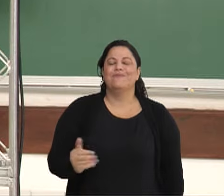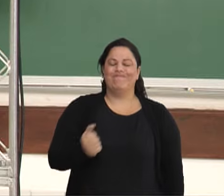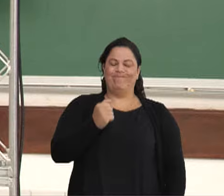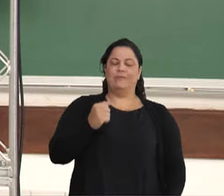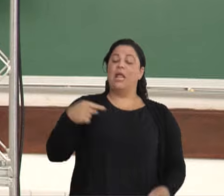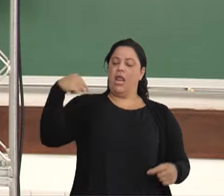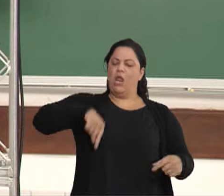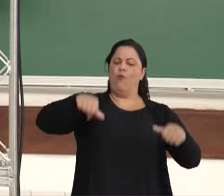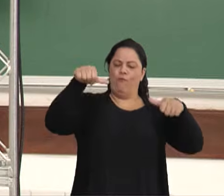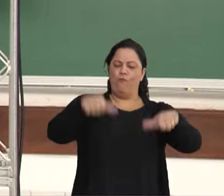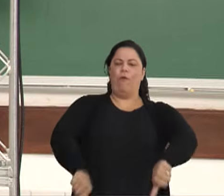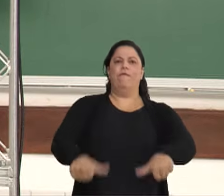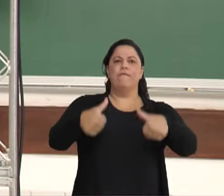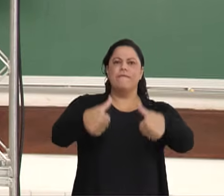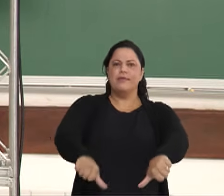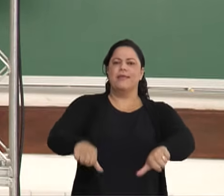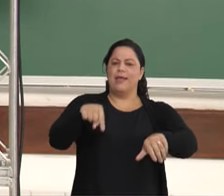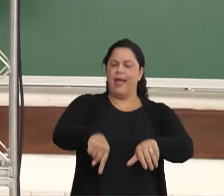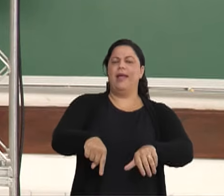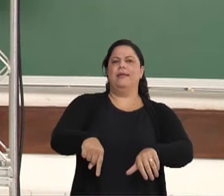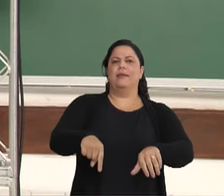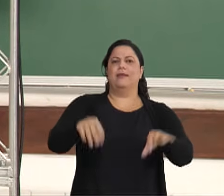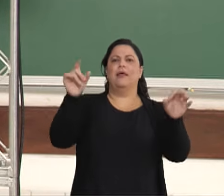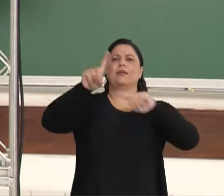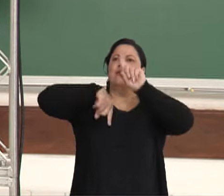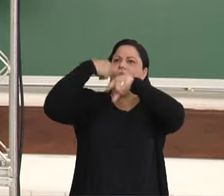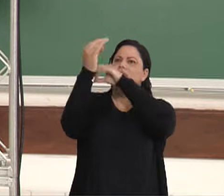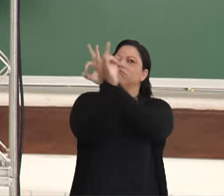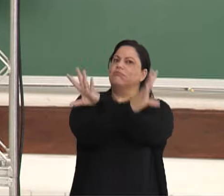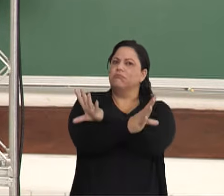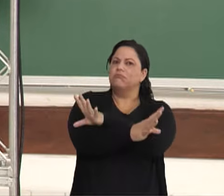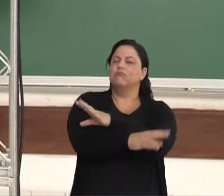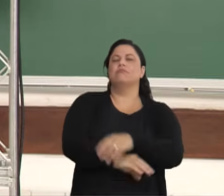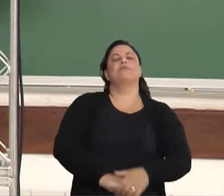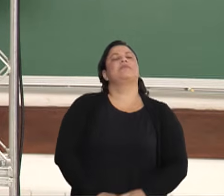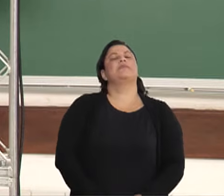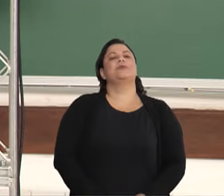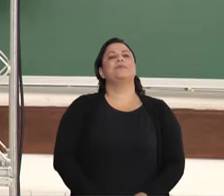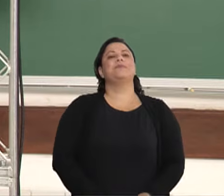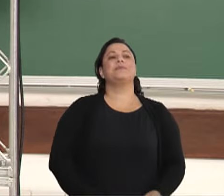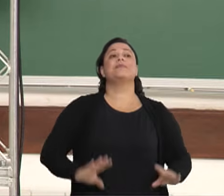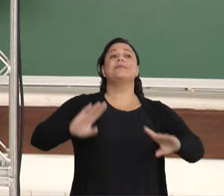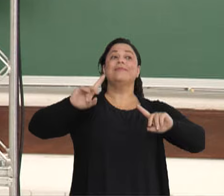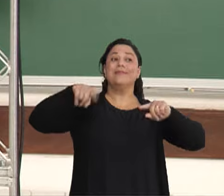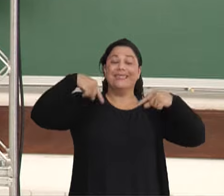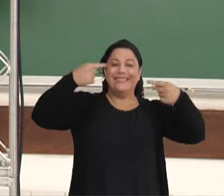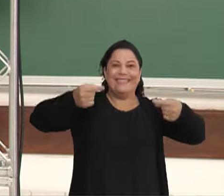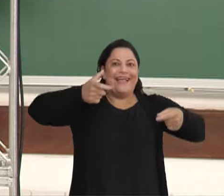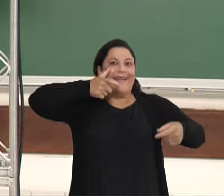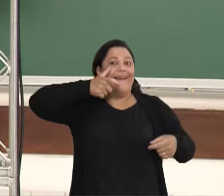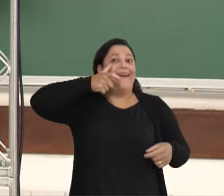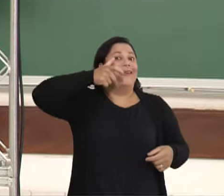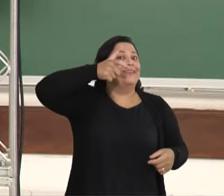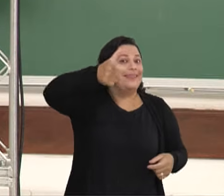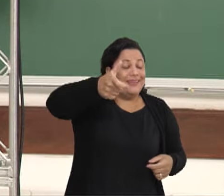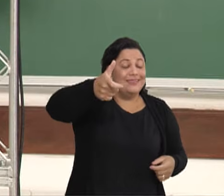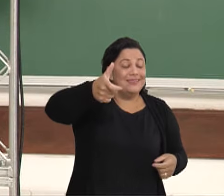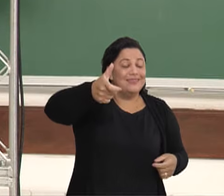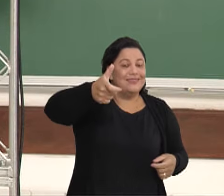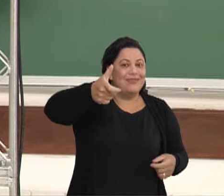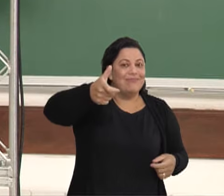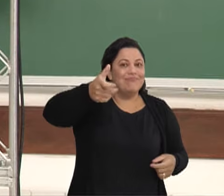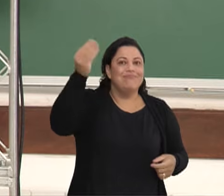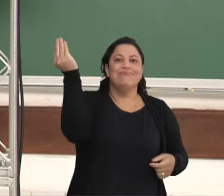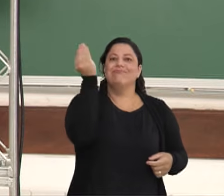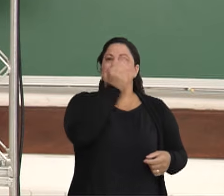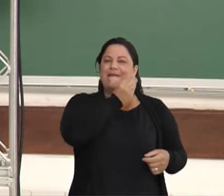até eu conseguir consertar essa situação toda. Para isso, ainda naquela intenção de enfraquecer o poder das